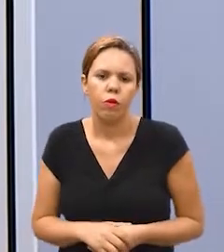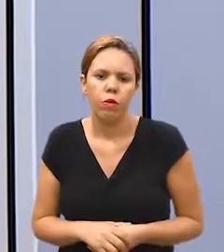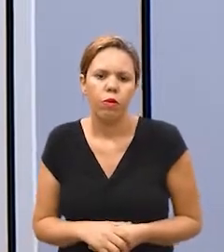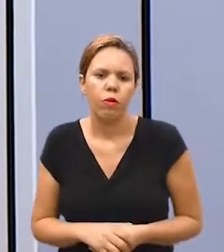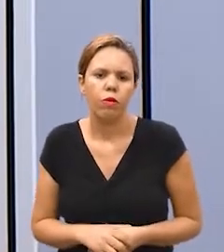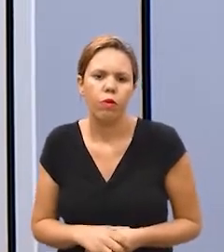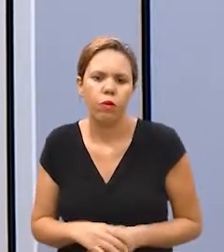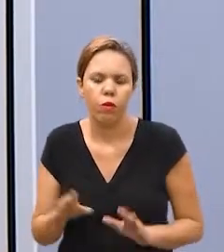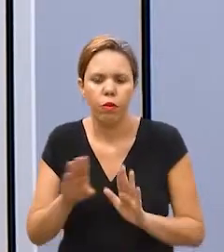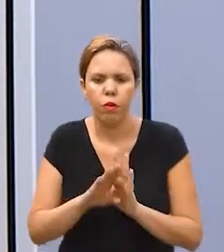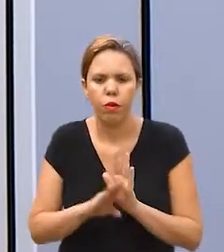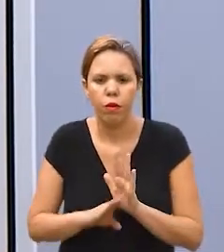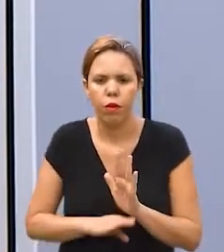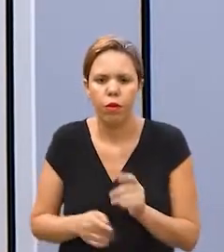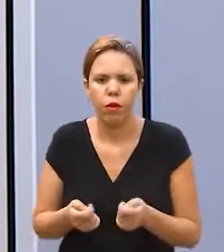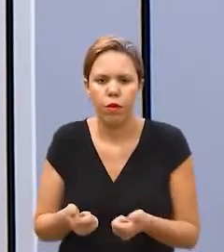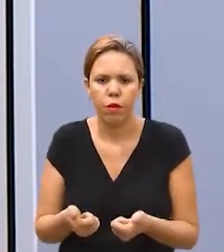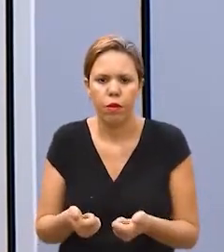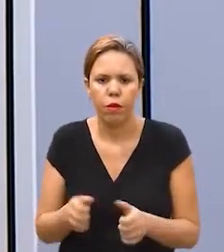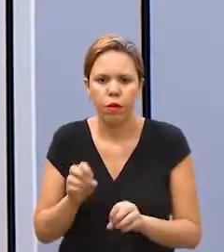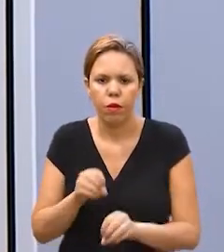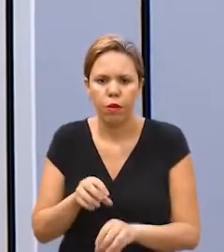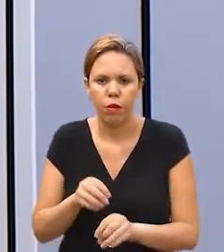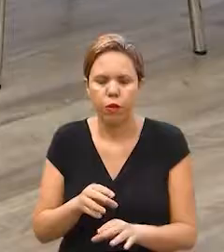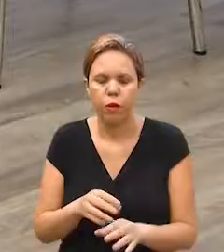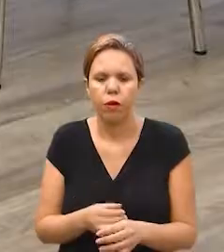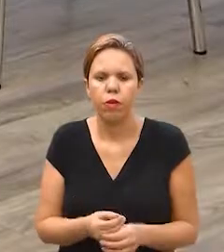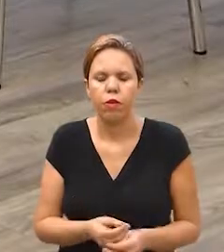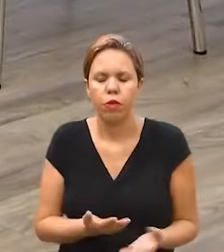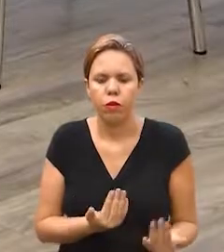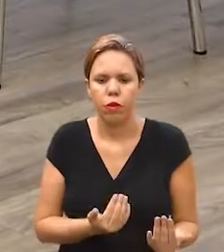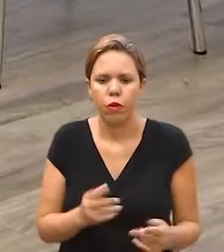programas oferecidos de educação de jovens e adultos na cidade.